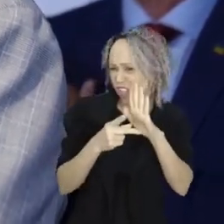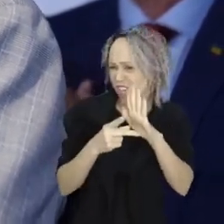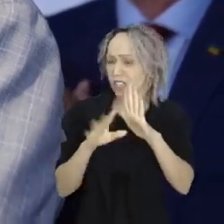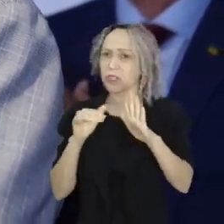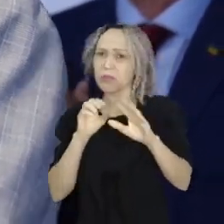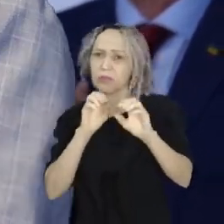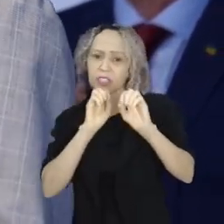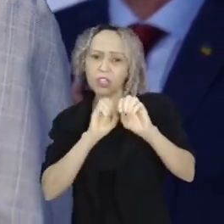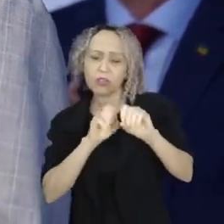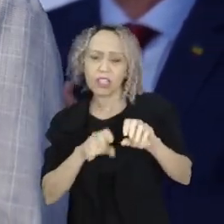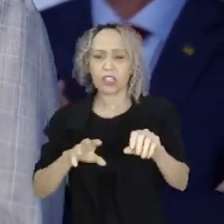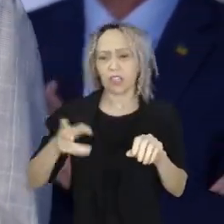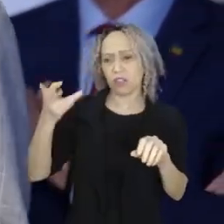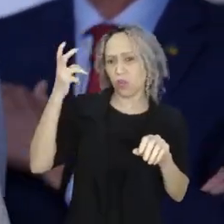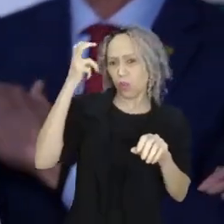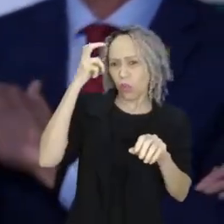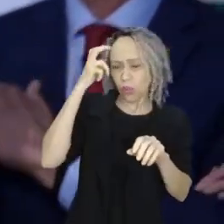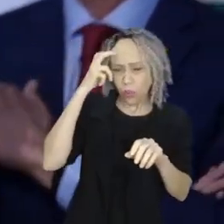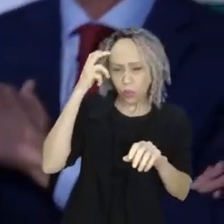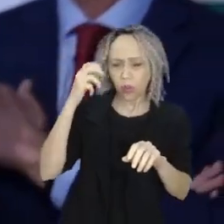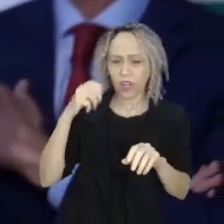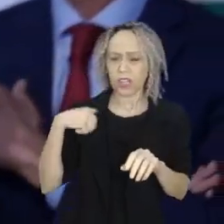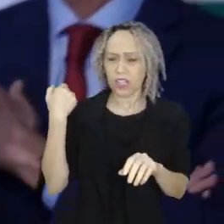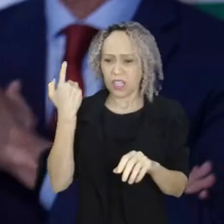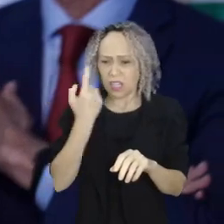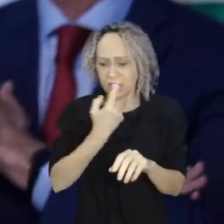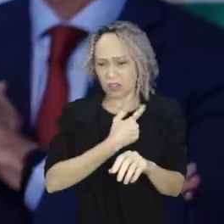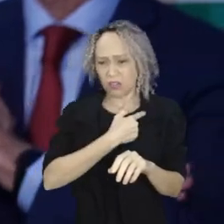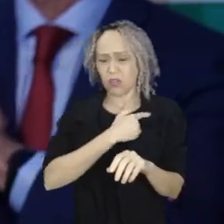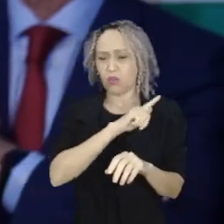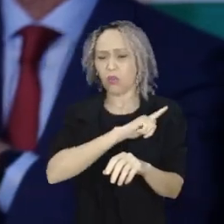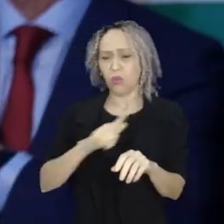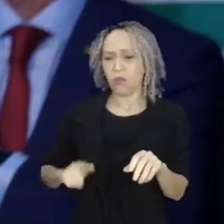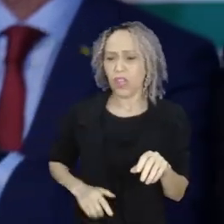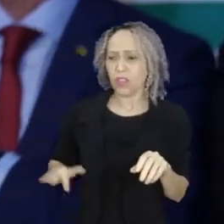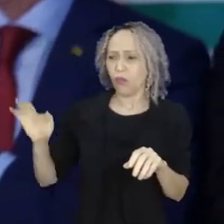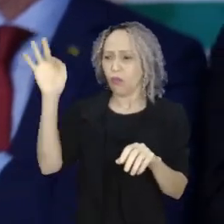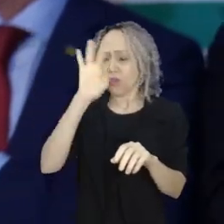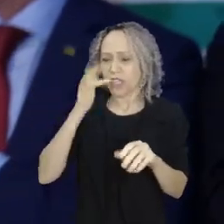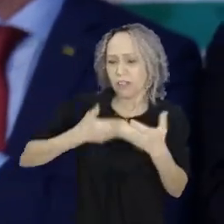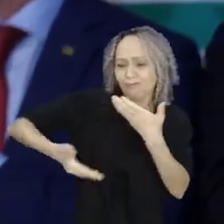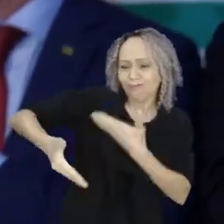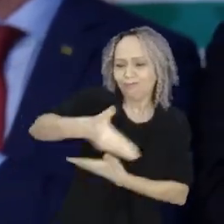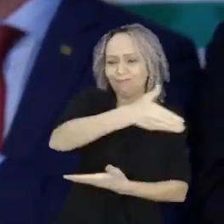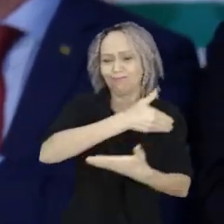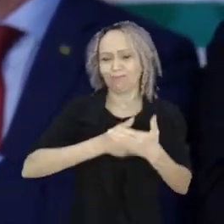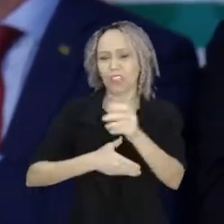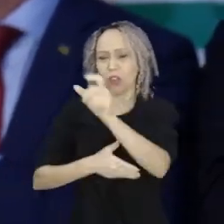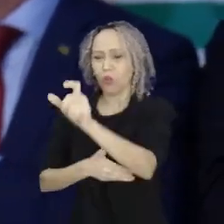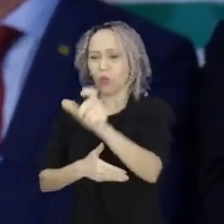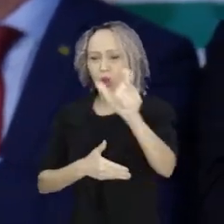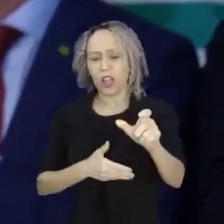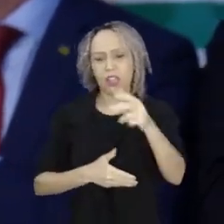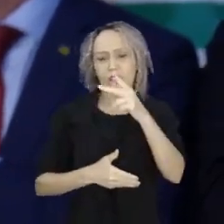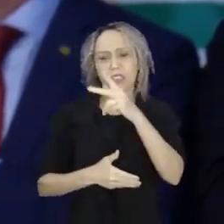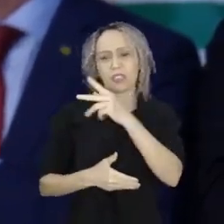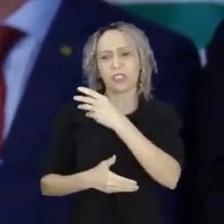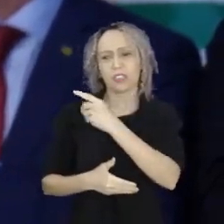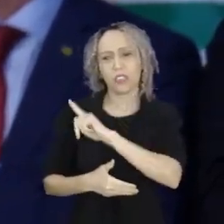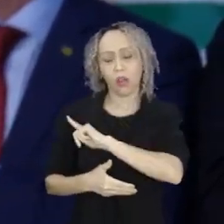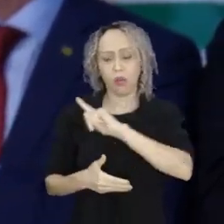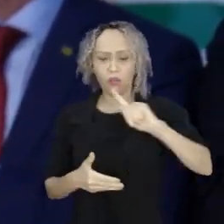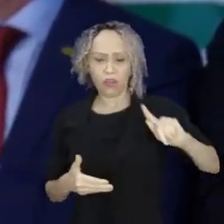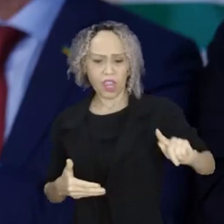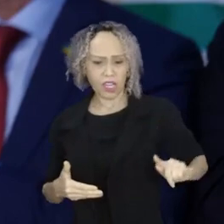governadores a construção, o financiamento, porque dinheiro no orçamento a gente tem muito pouco. Mesmo assim, sempre aparece um pouco